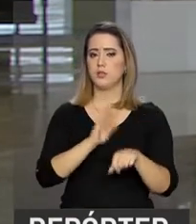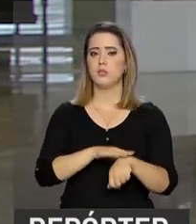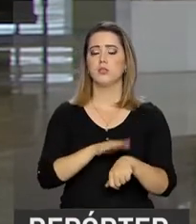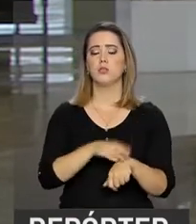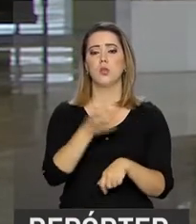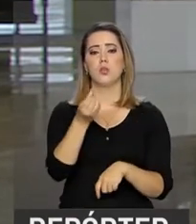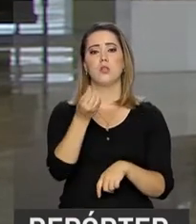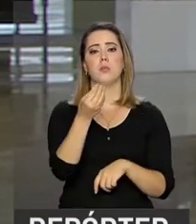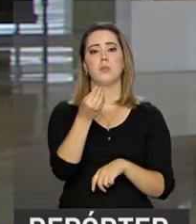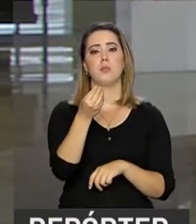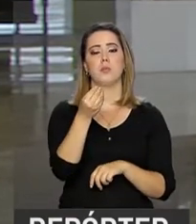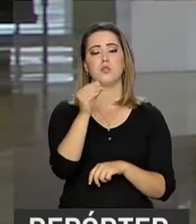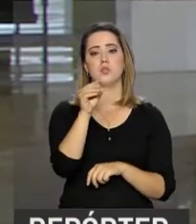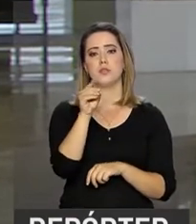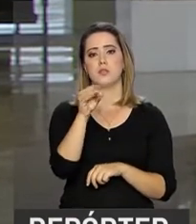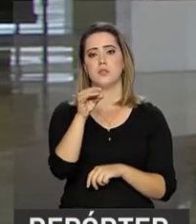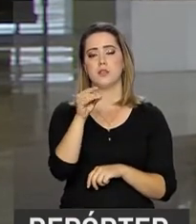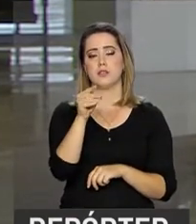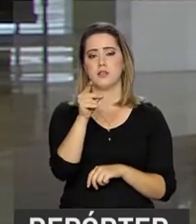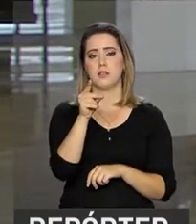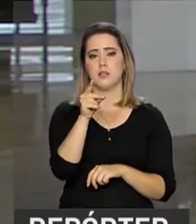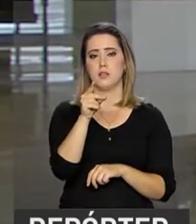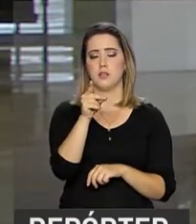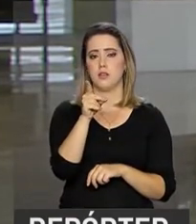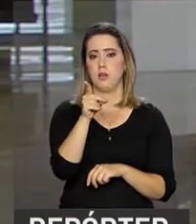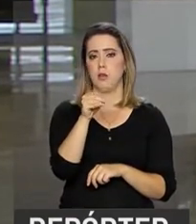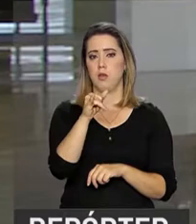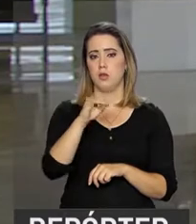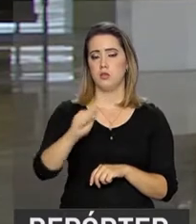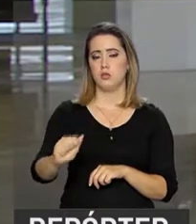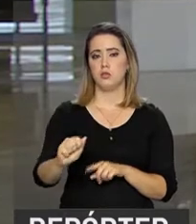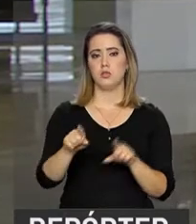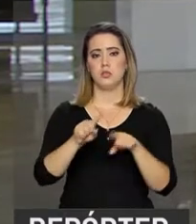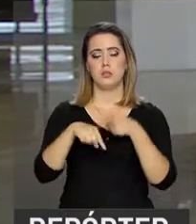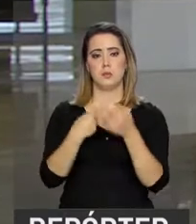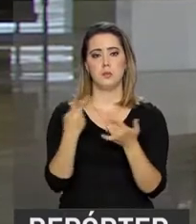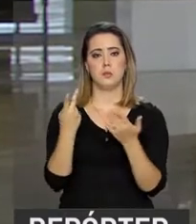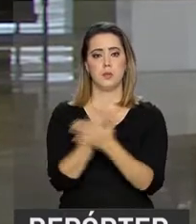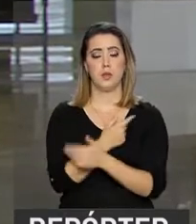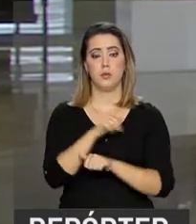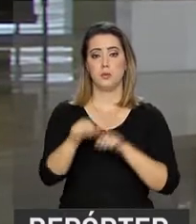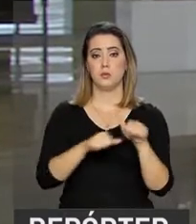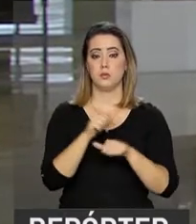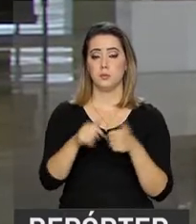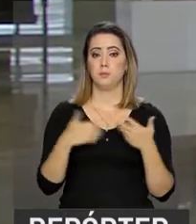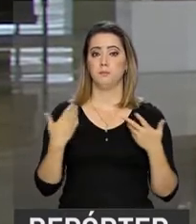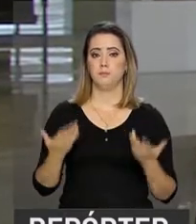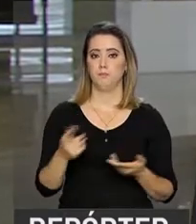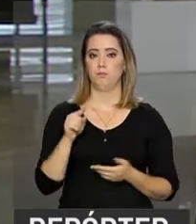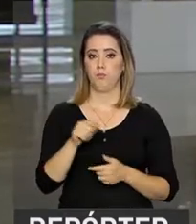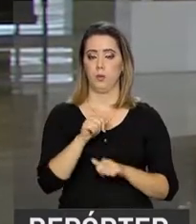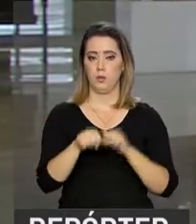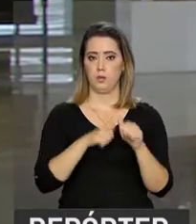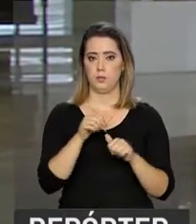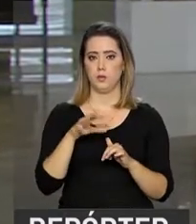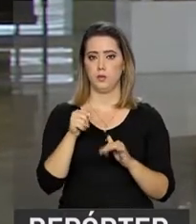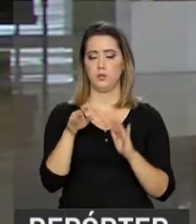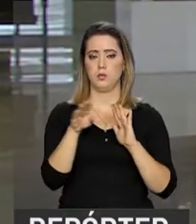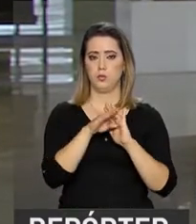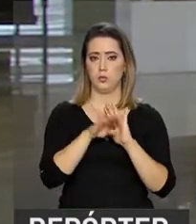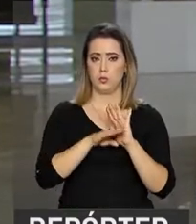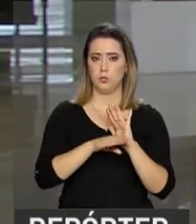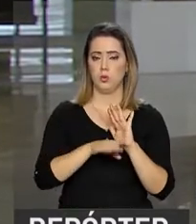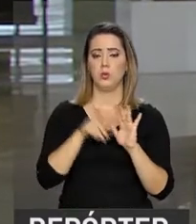de 60 dias depois de ocorrer a mudança e o governo espera com essa alteração que todo o processo